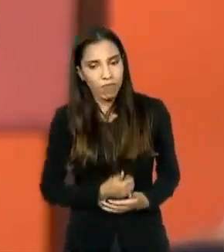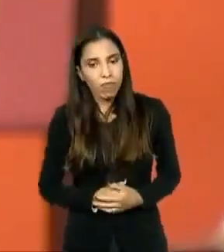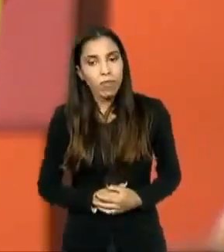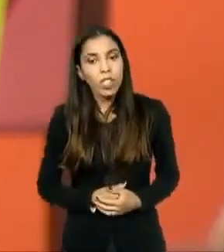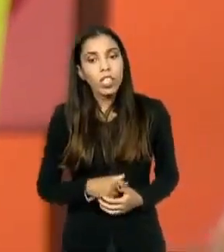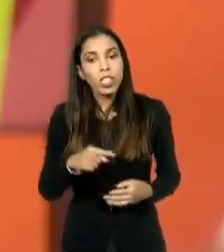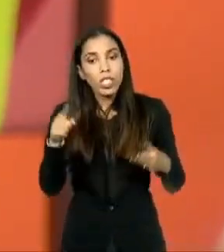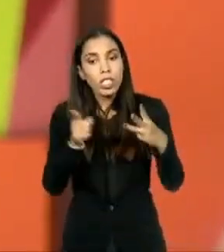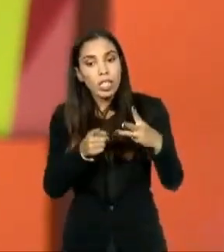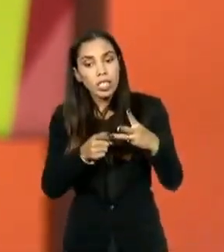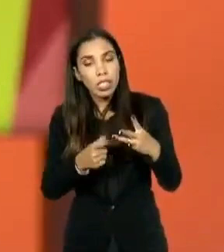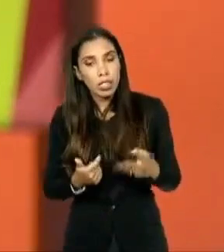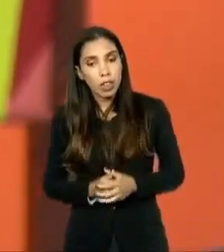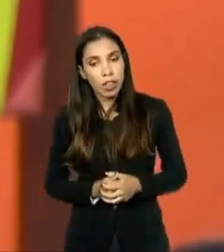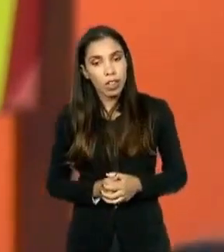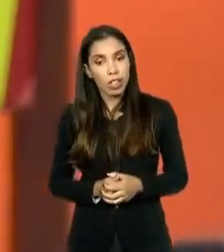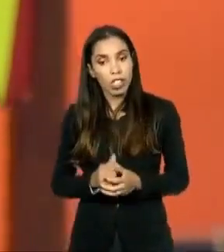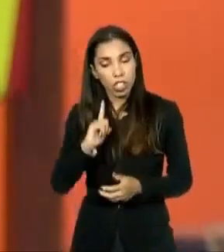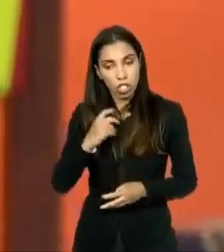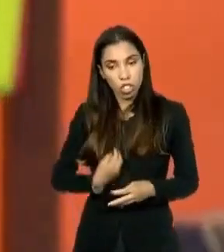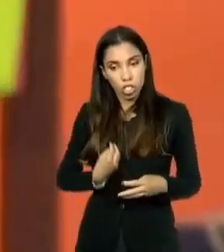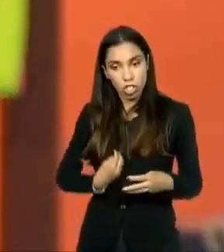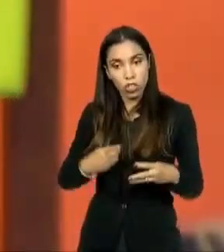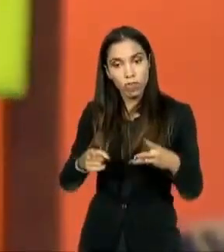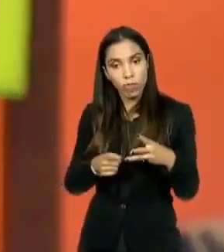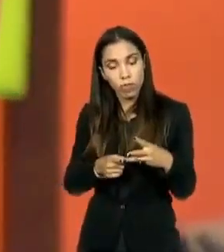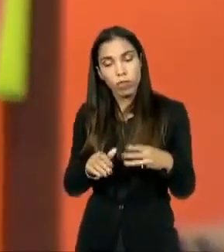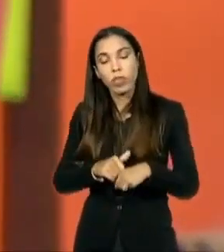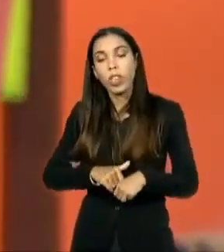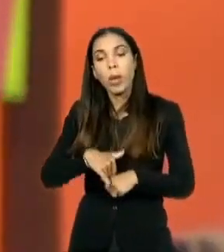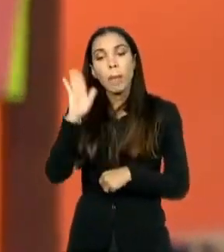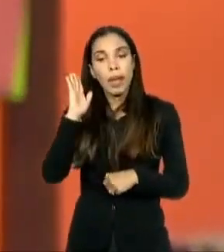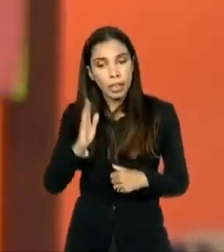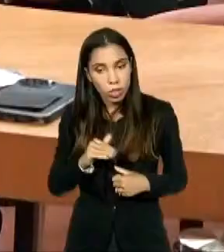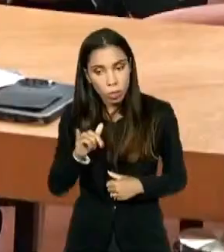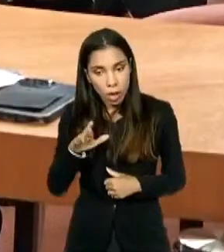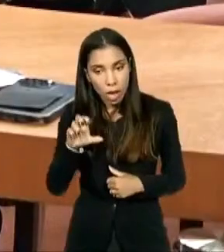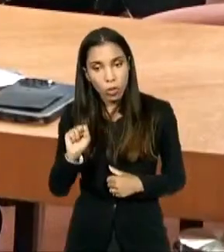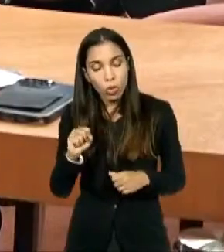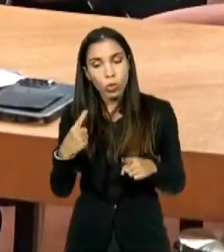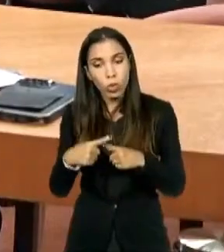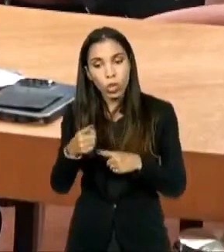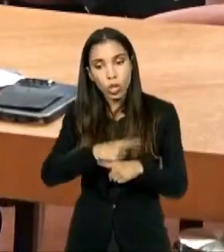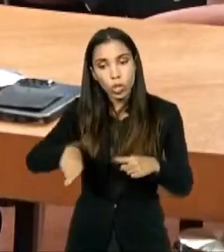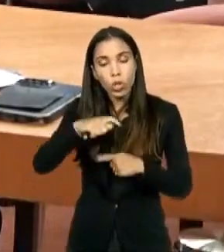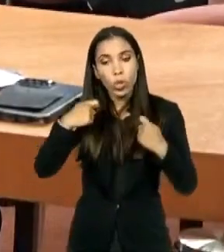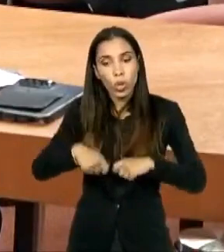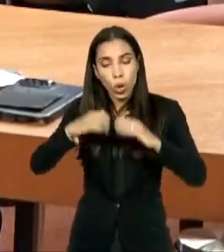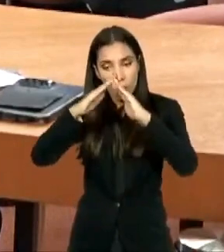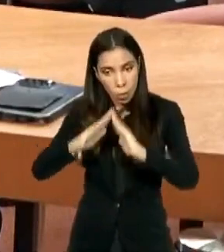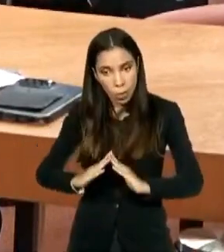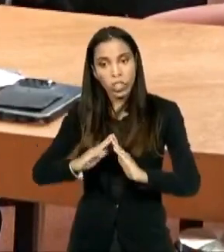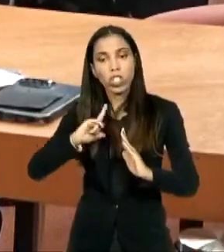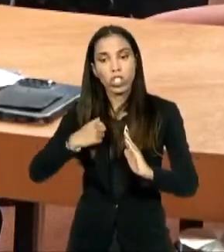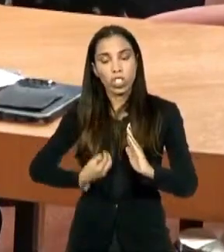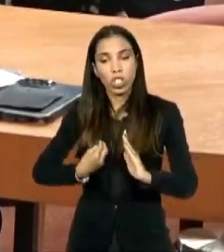para uma trilogia, vamos lá, isso. E que venha com essa trilogia e que venha com mais, Marcos, porque a gente precisa falar, moradia é sim uma